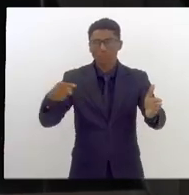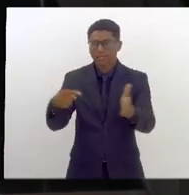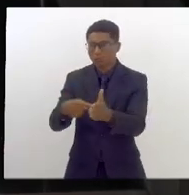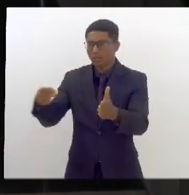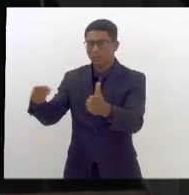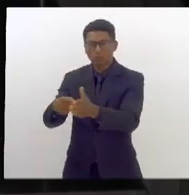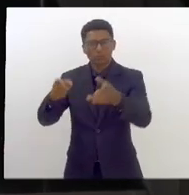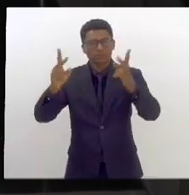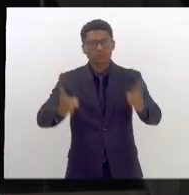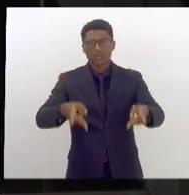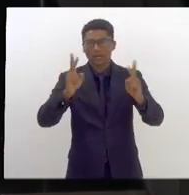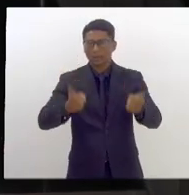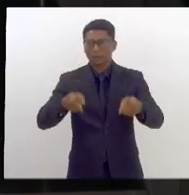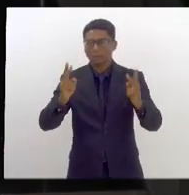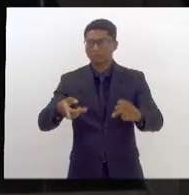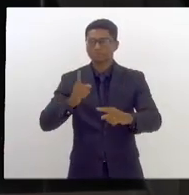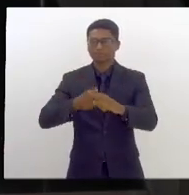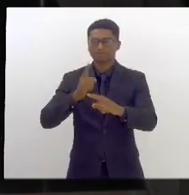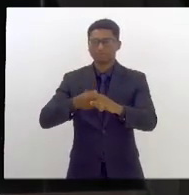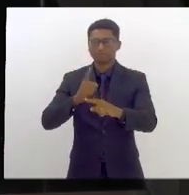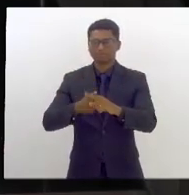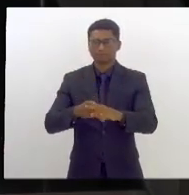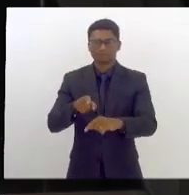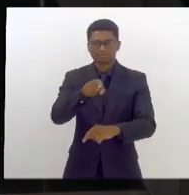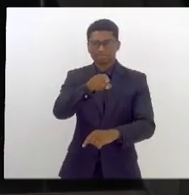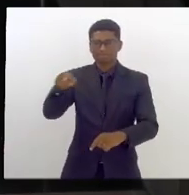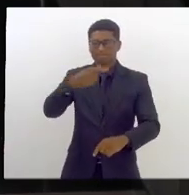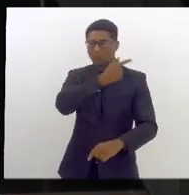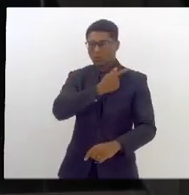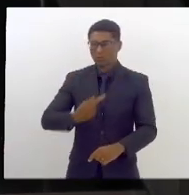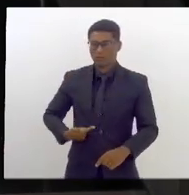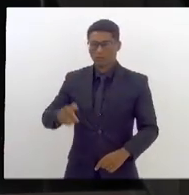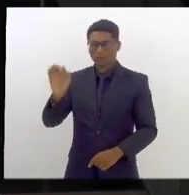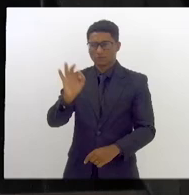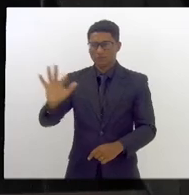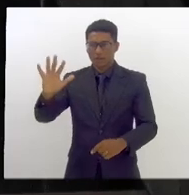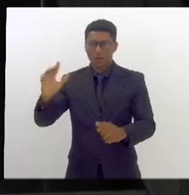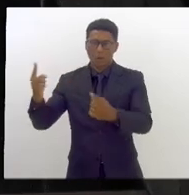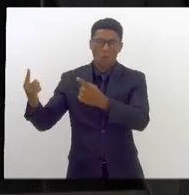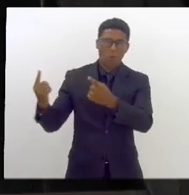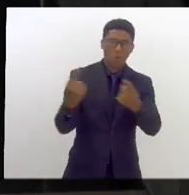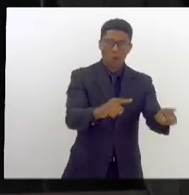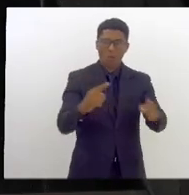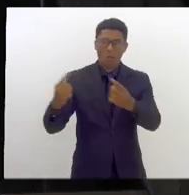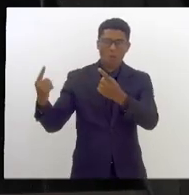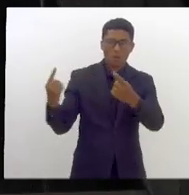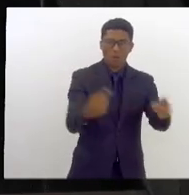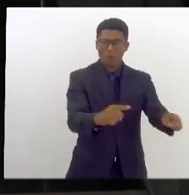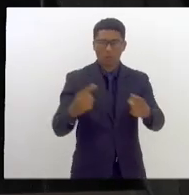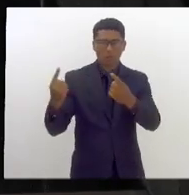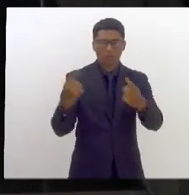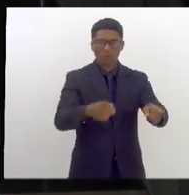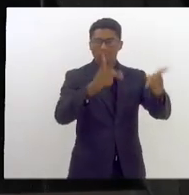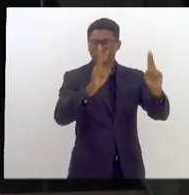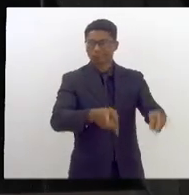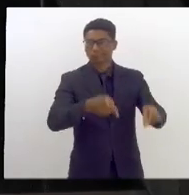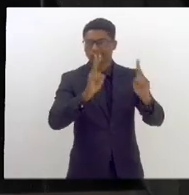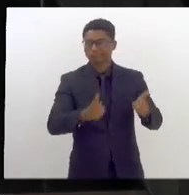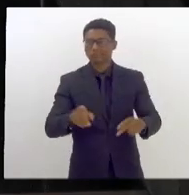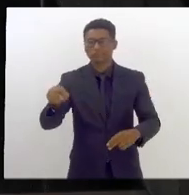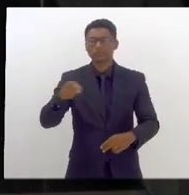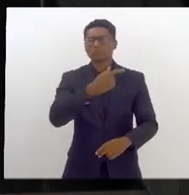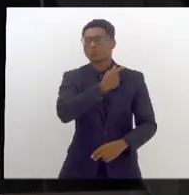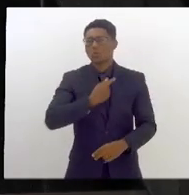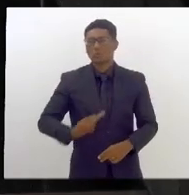visibilidade a esses ataques cruéis covardes que revelam os compromisso absoluto do governo